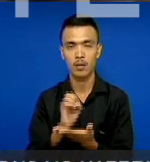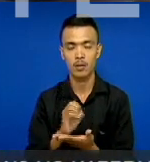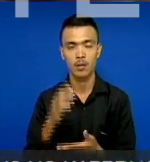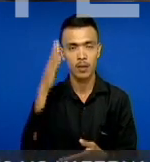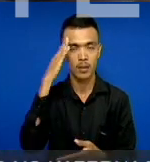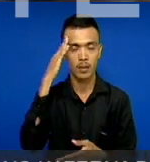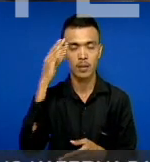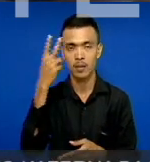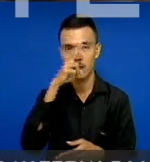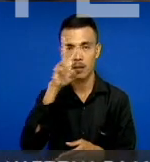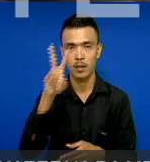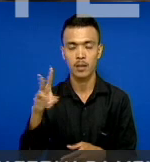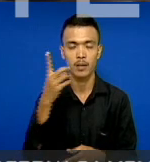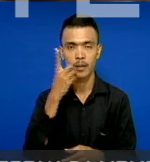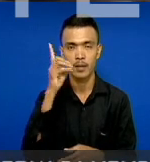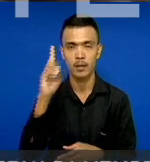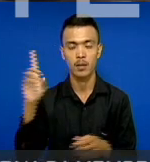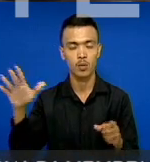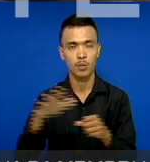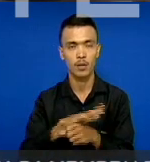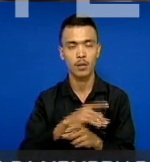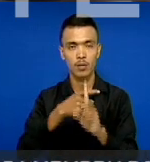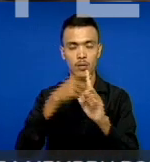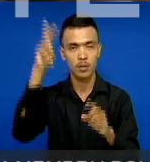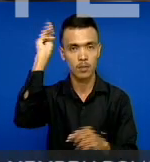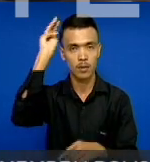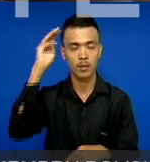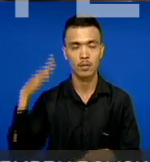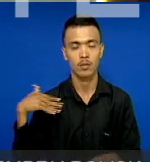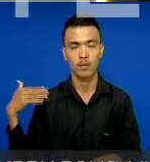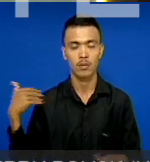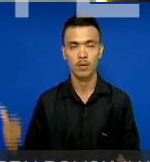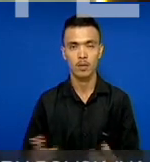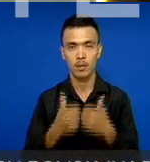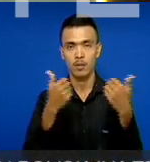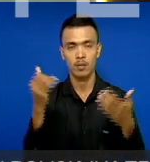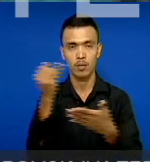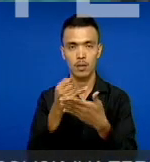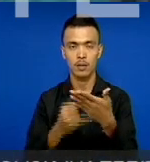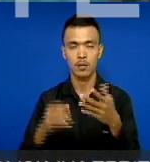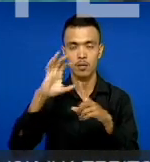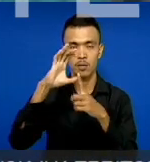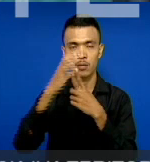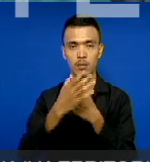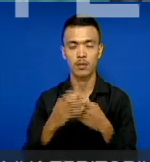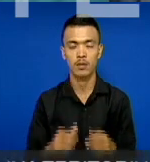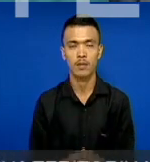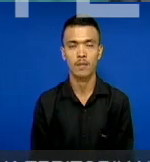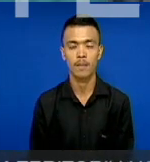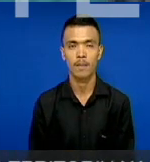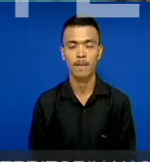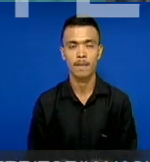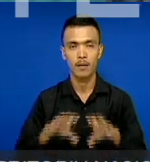irma ita acompanha declaração completo, husi Ministro Juventude Desporto, Arte e Cultura. Comissão Regular Unian,